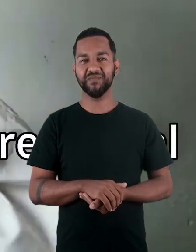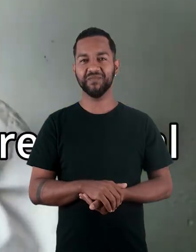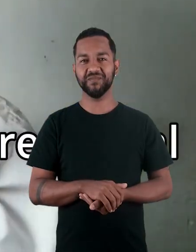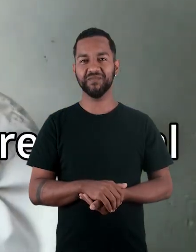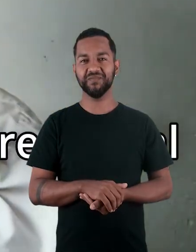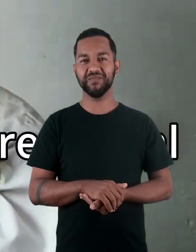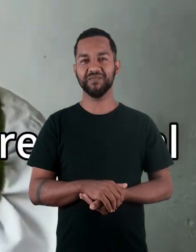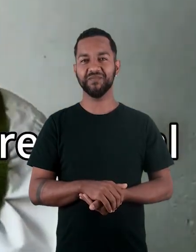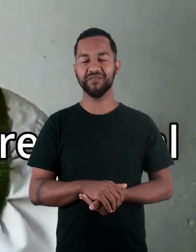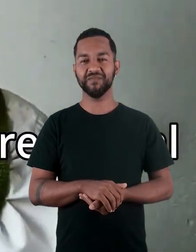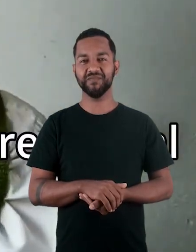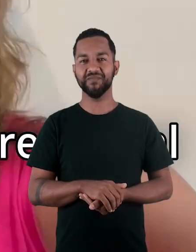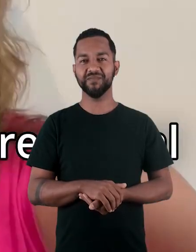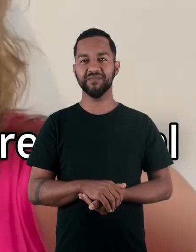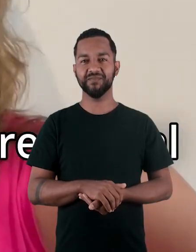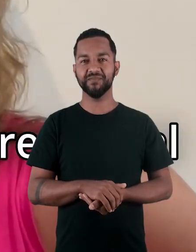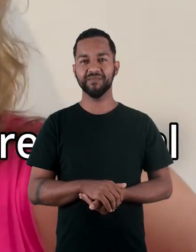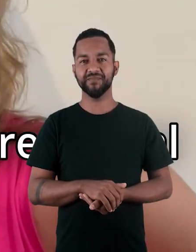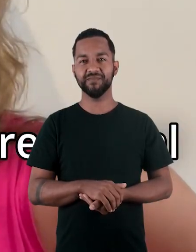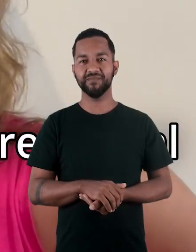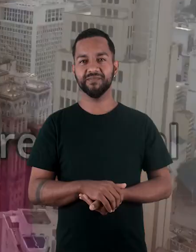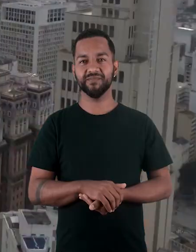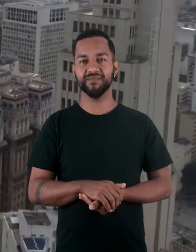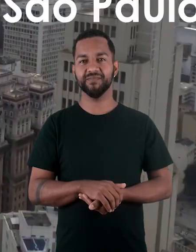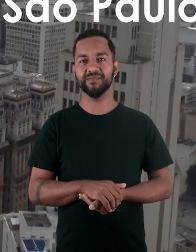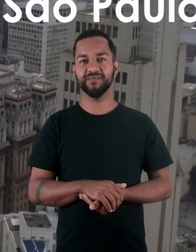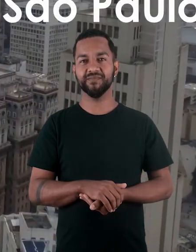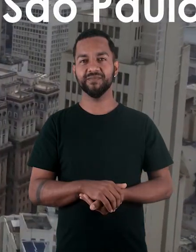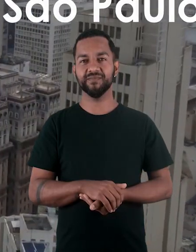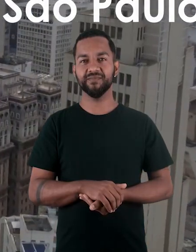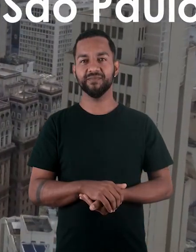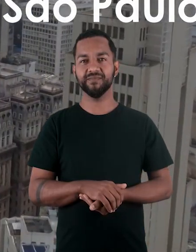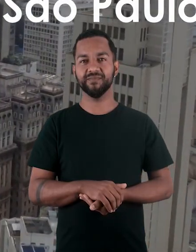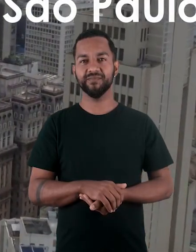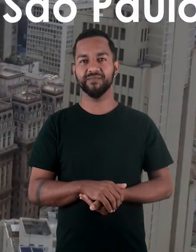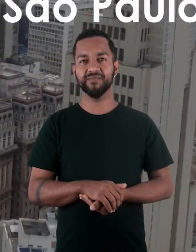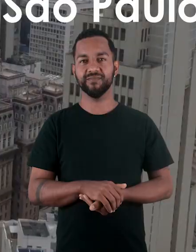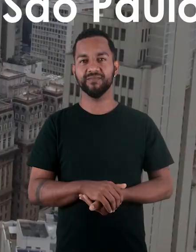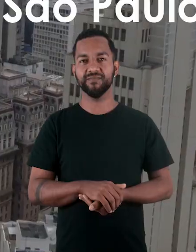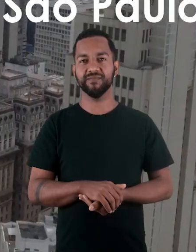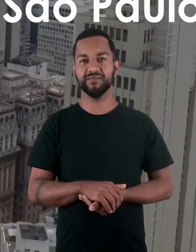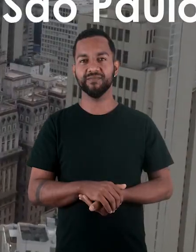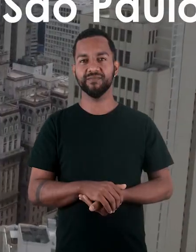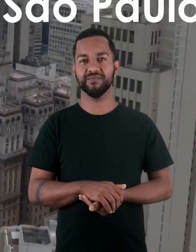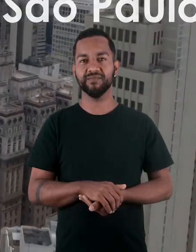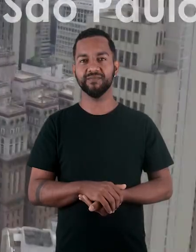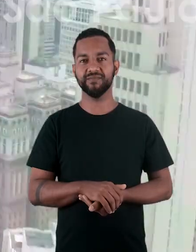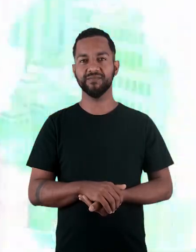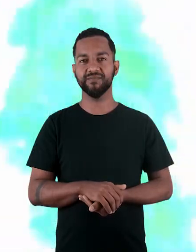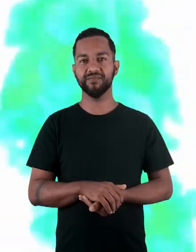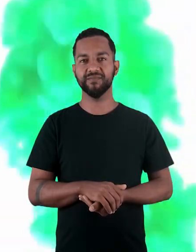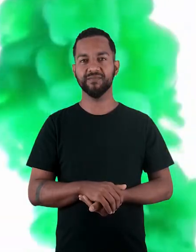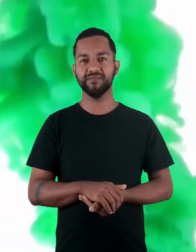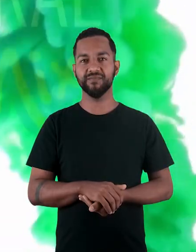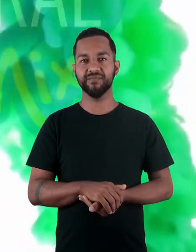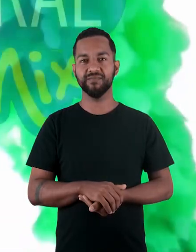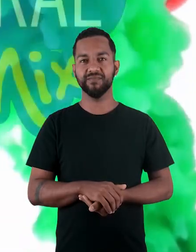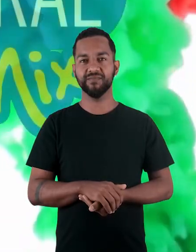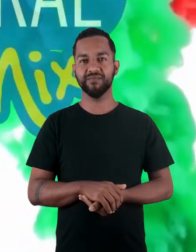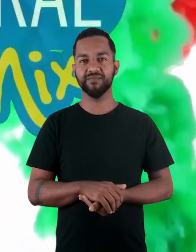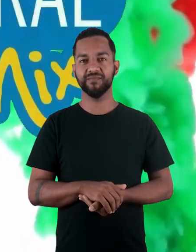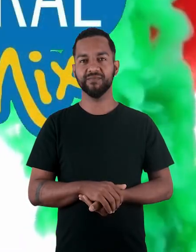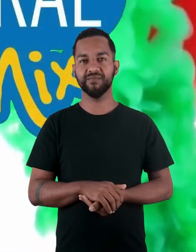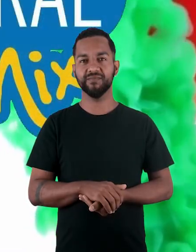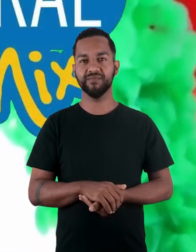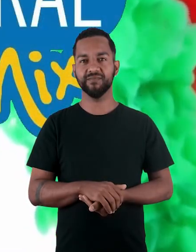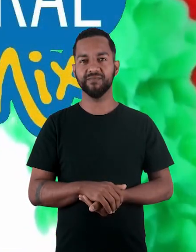Programação online e presencial. Vista aérea de prédios. Ocupando a cidade de São Paulo. Nuvens coloridas se expandem e se mesclam.